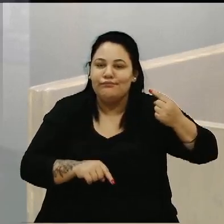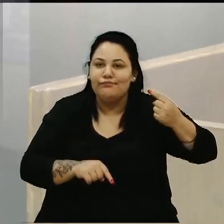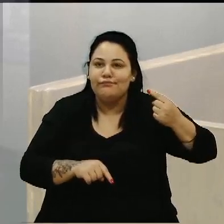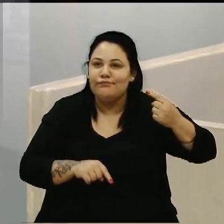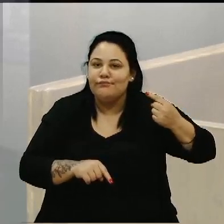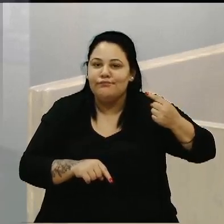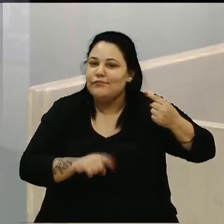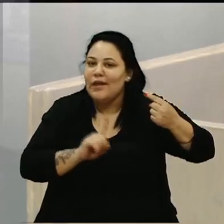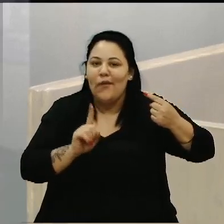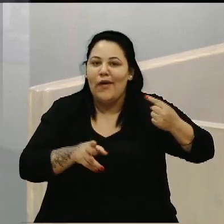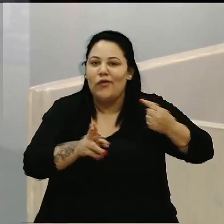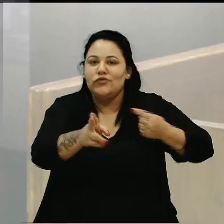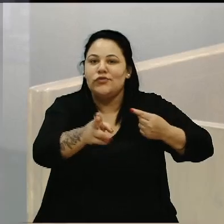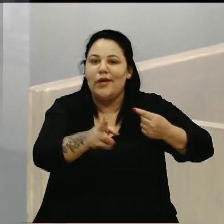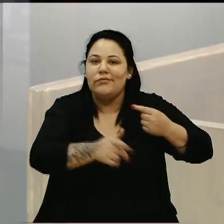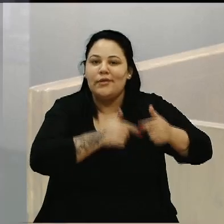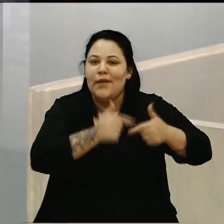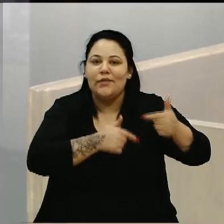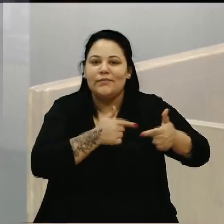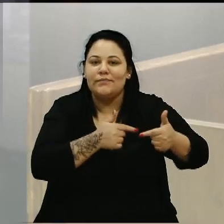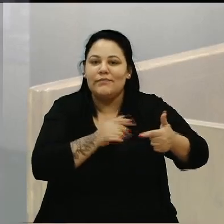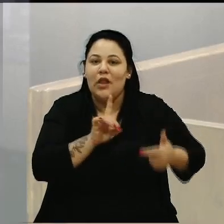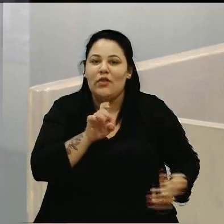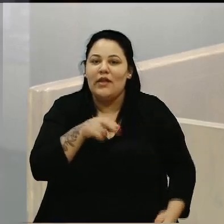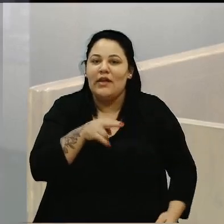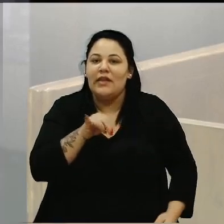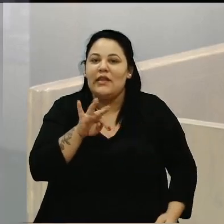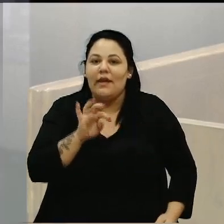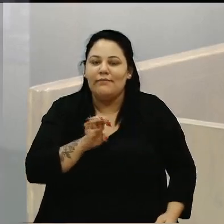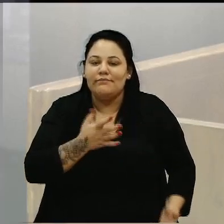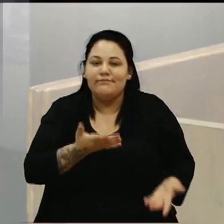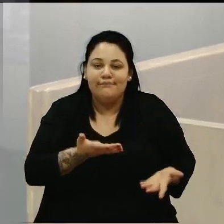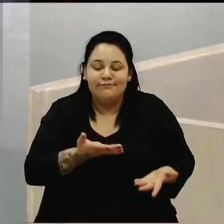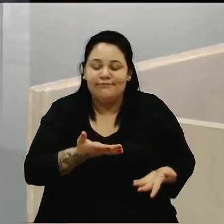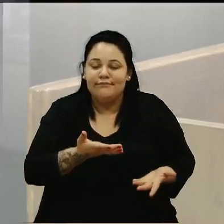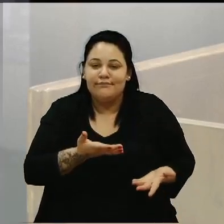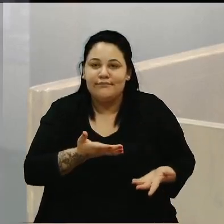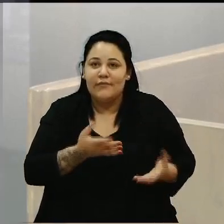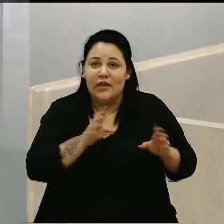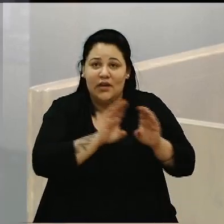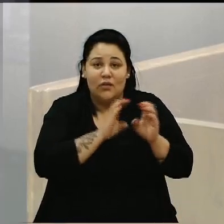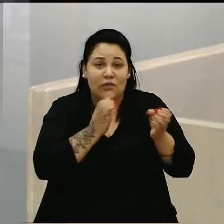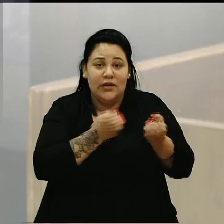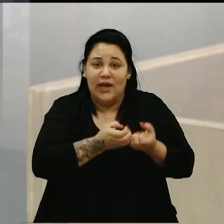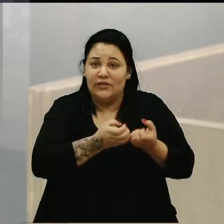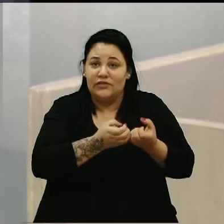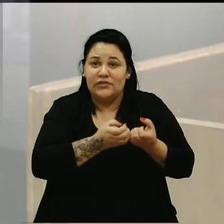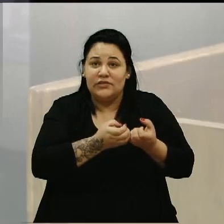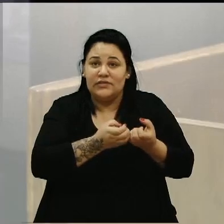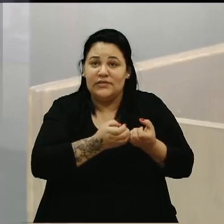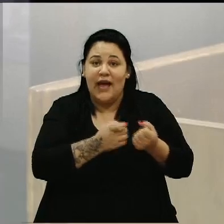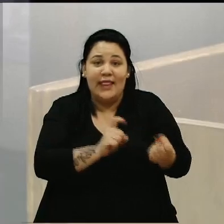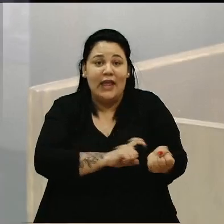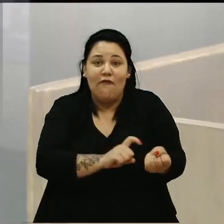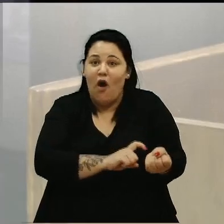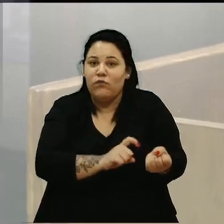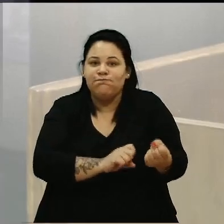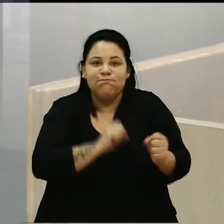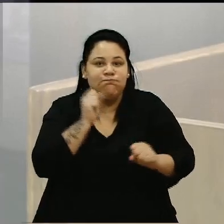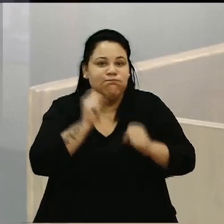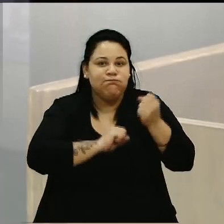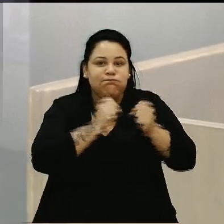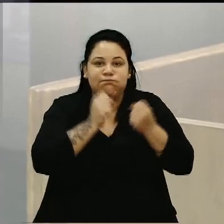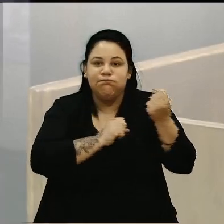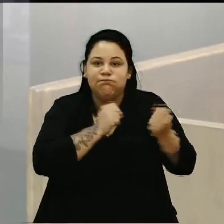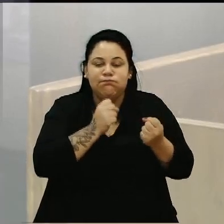dada sequência pelo DENIT, né? E a comunidade está em desespero total. Inclusive